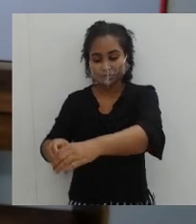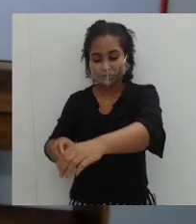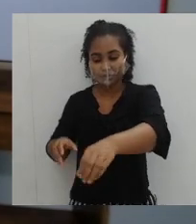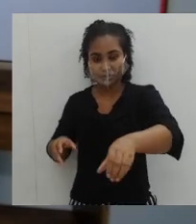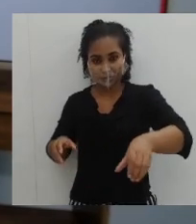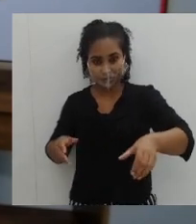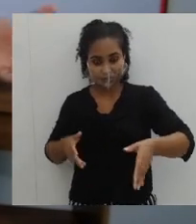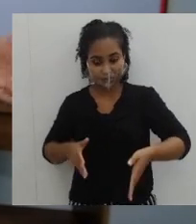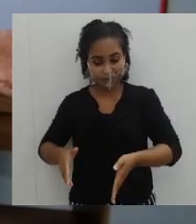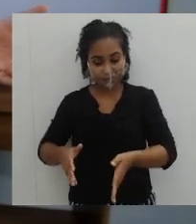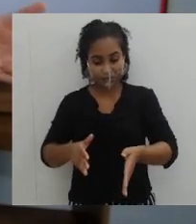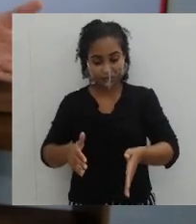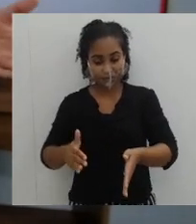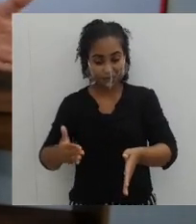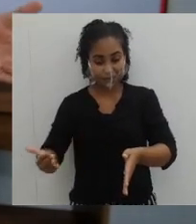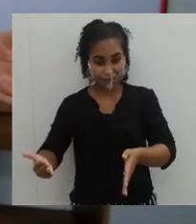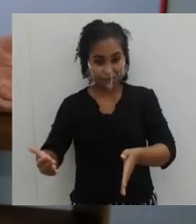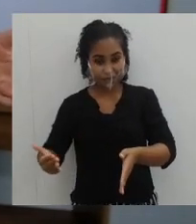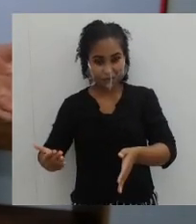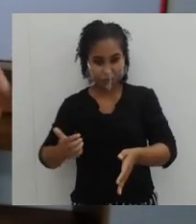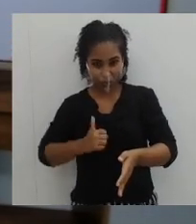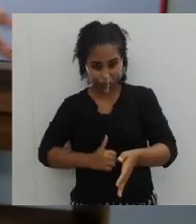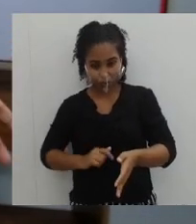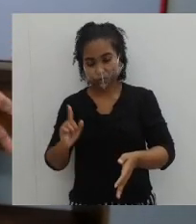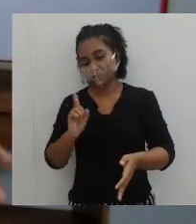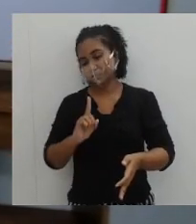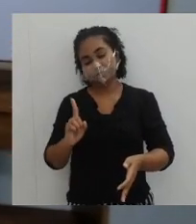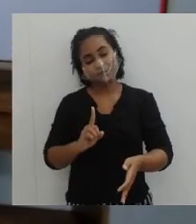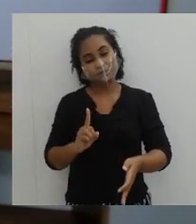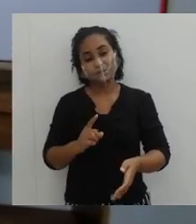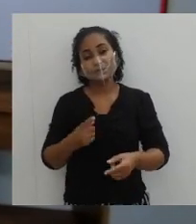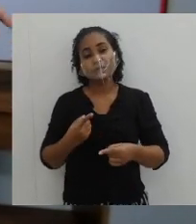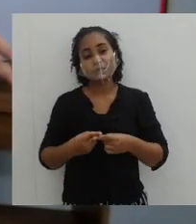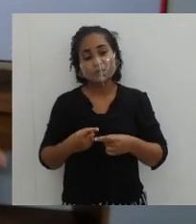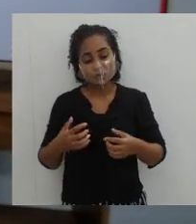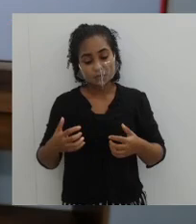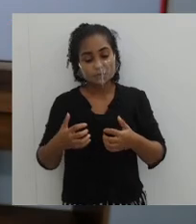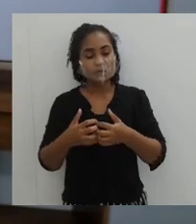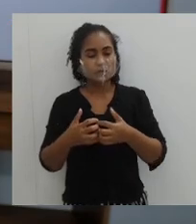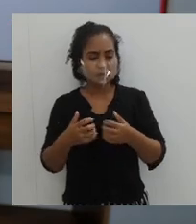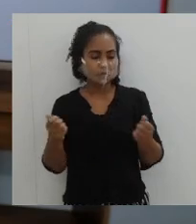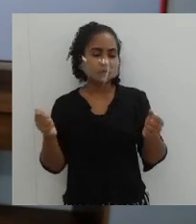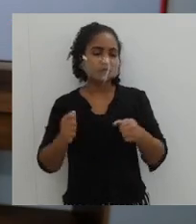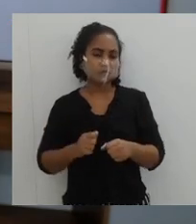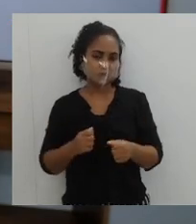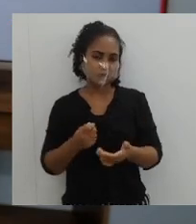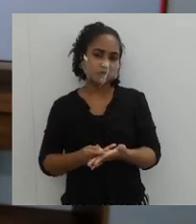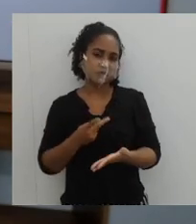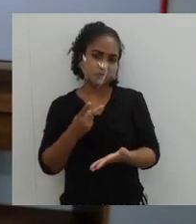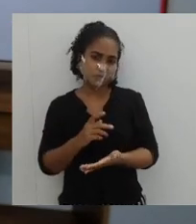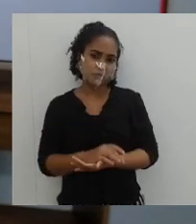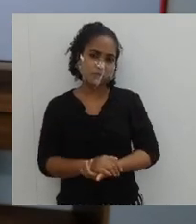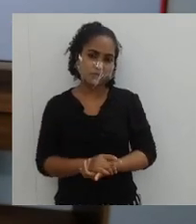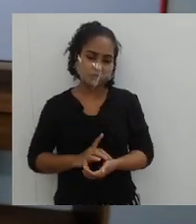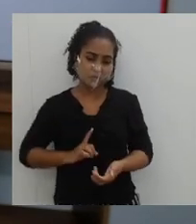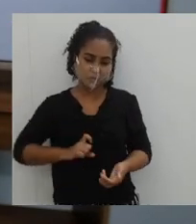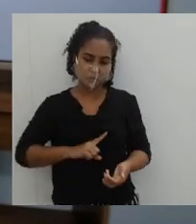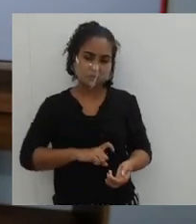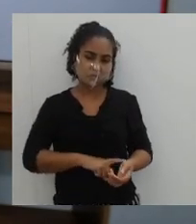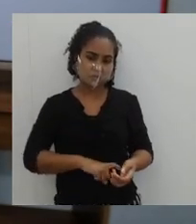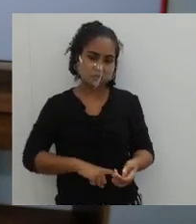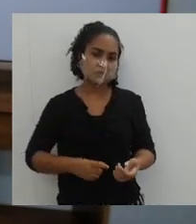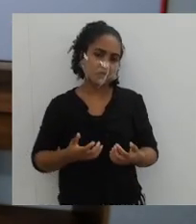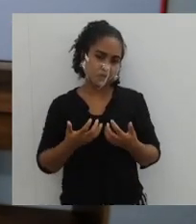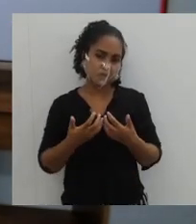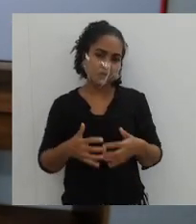vez que há a liberação de fezes contaminadas perto de rios e lagos, o risco de ter esse verme é bem